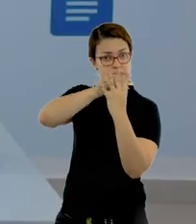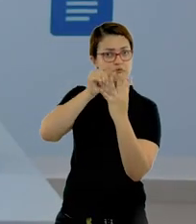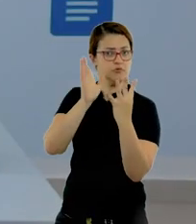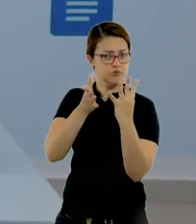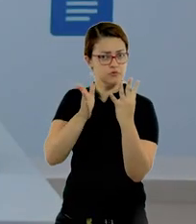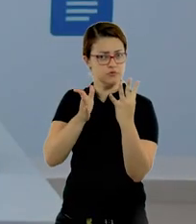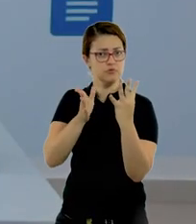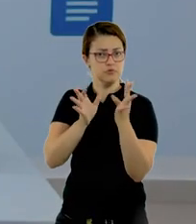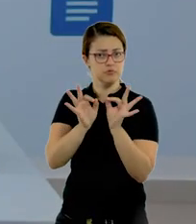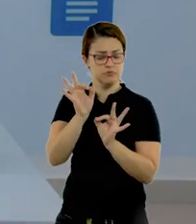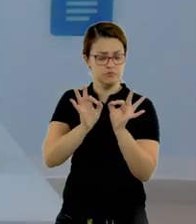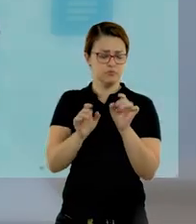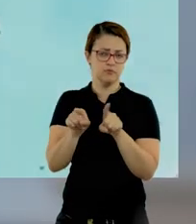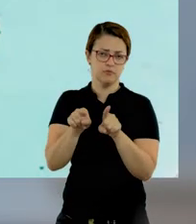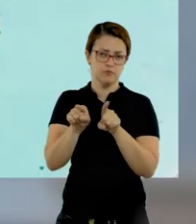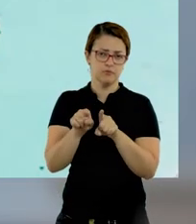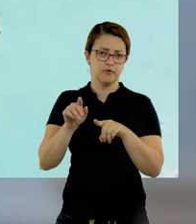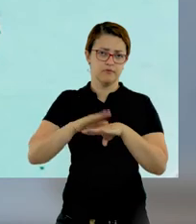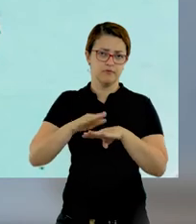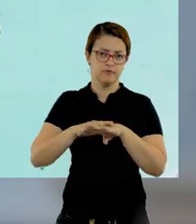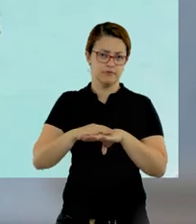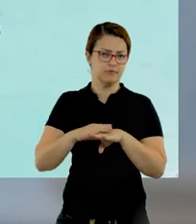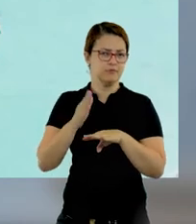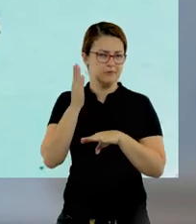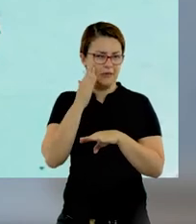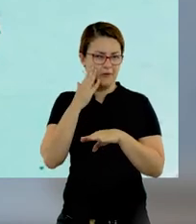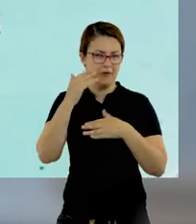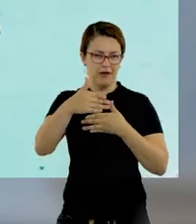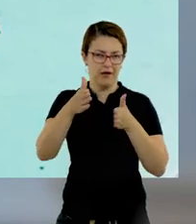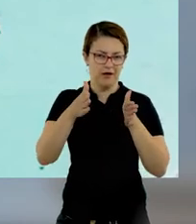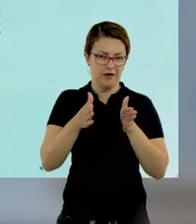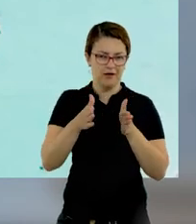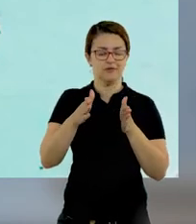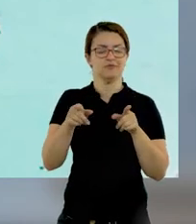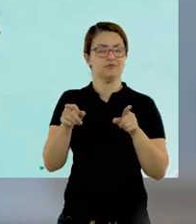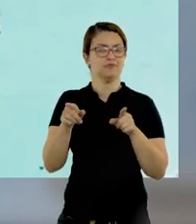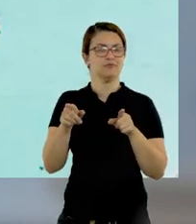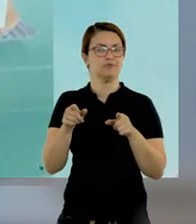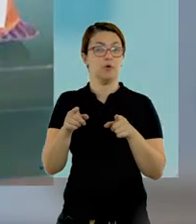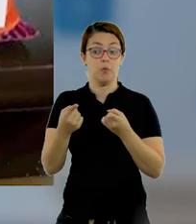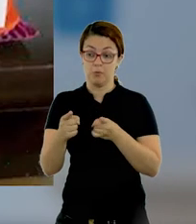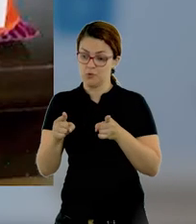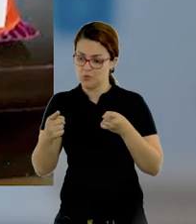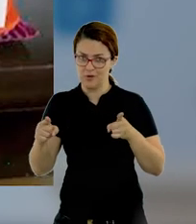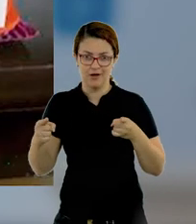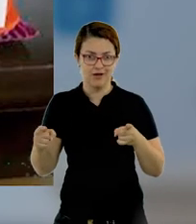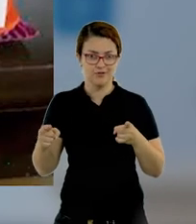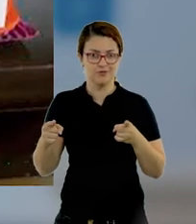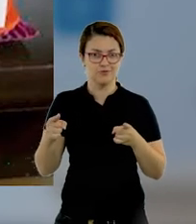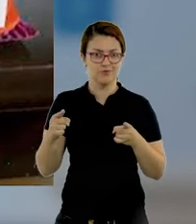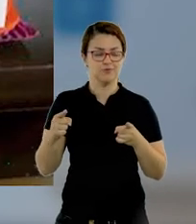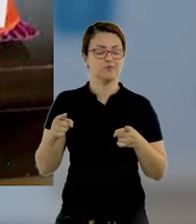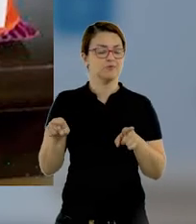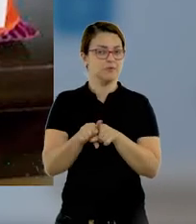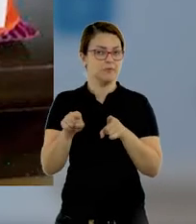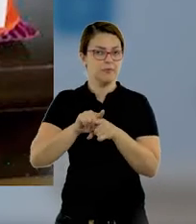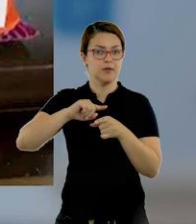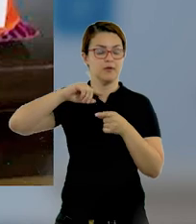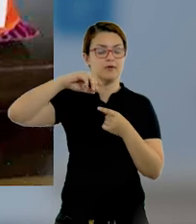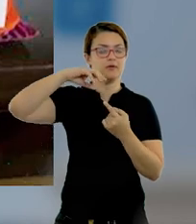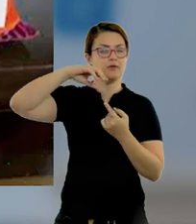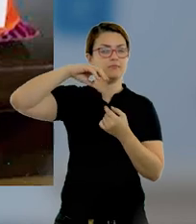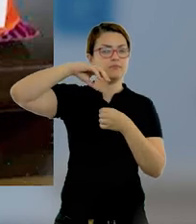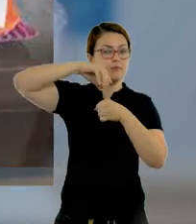está estruturado, mas você pode fazer ele em casa utilizando caixa de papelão, palito de churrasco e tampinhas